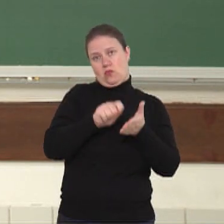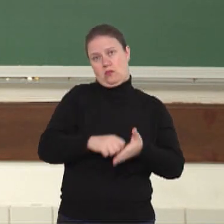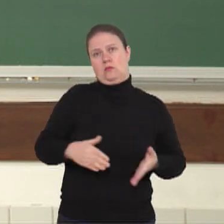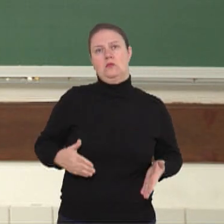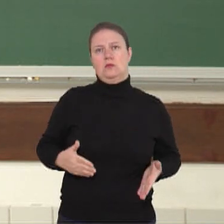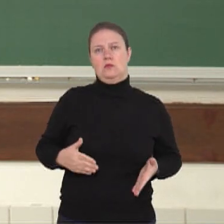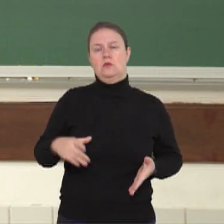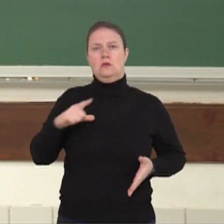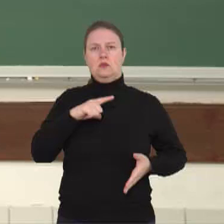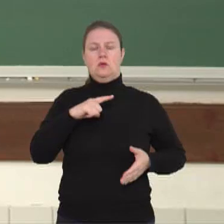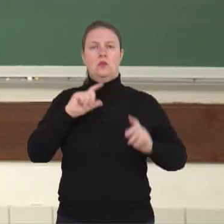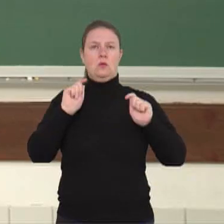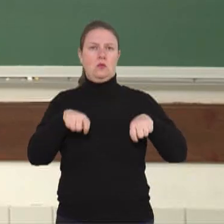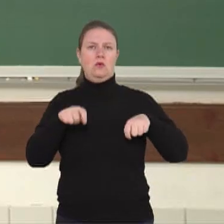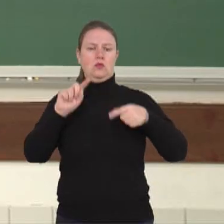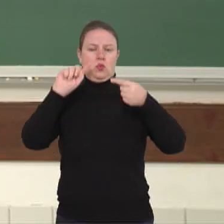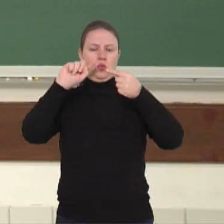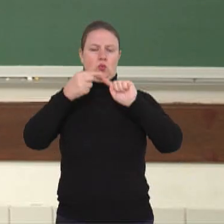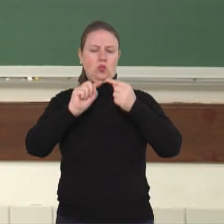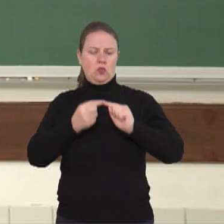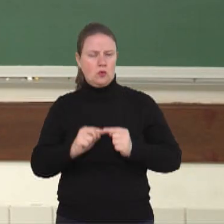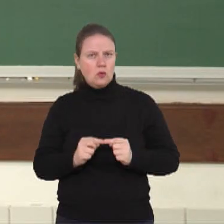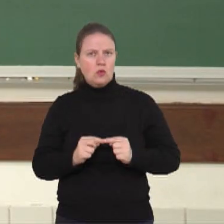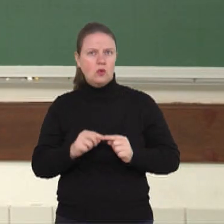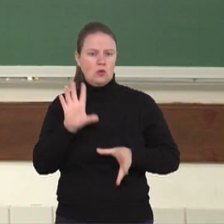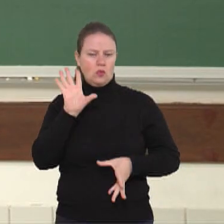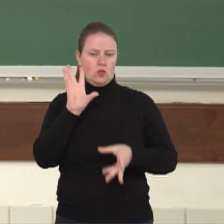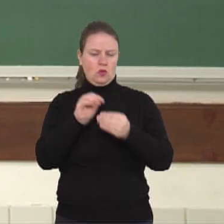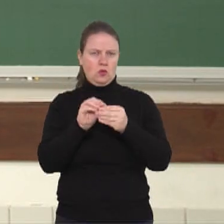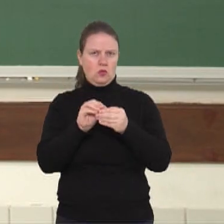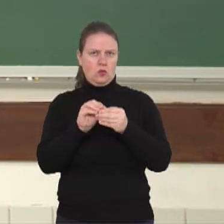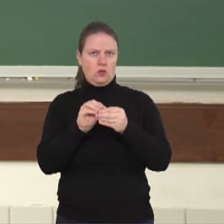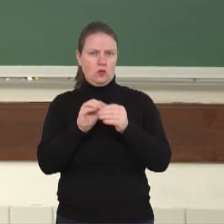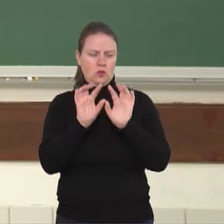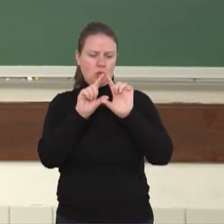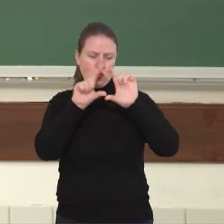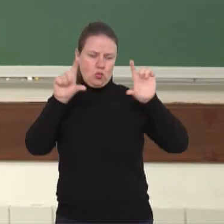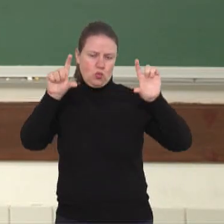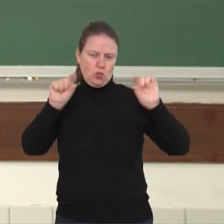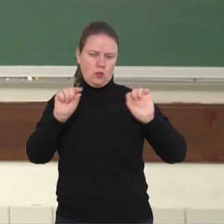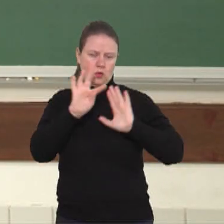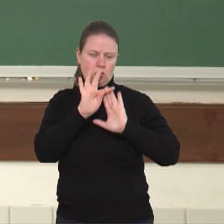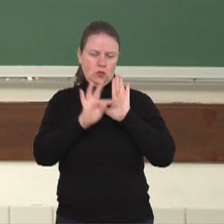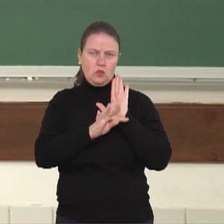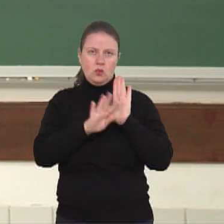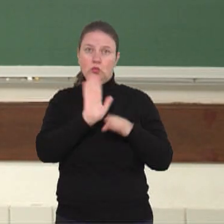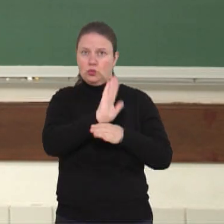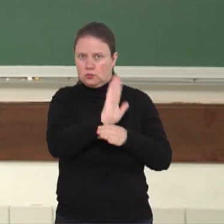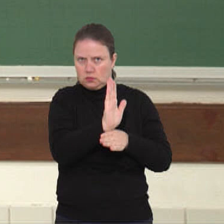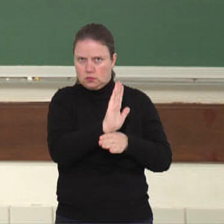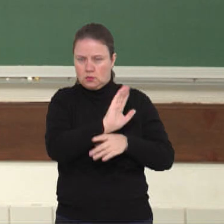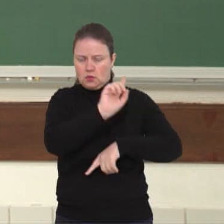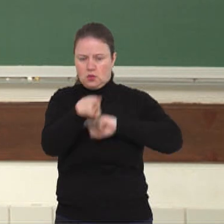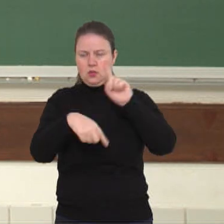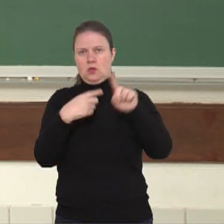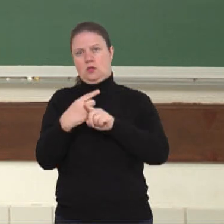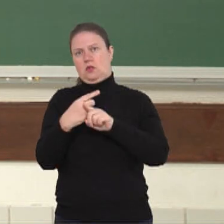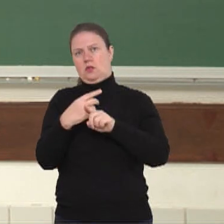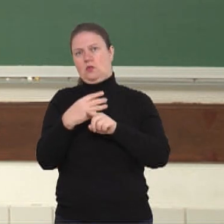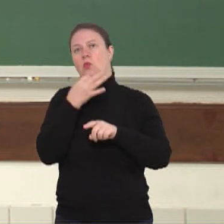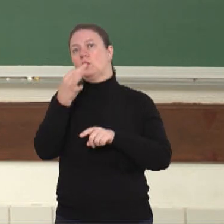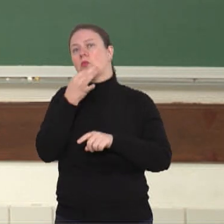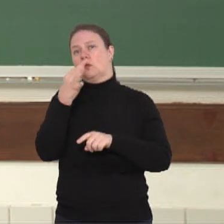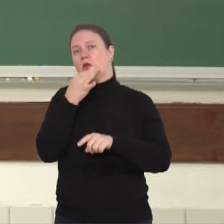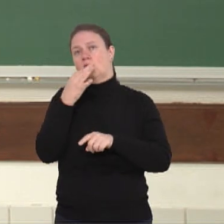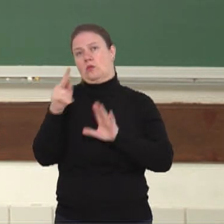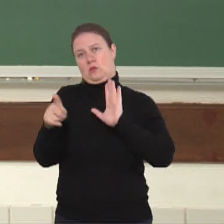relação entre estar trazendo um resuminho da obra, uma parte do texto, do filme, e já fazer um julgamento. O